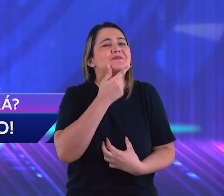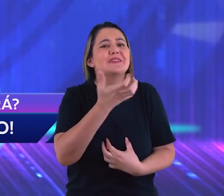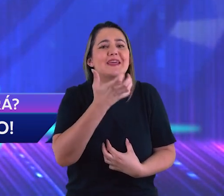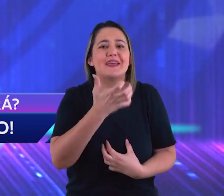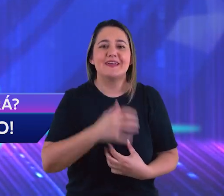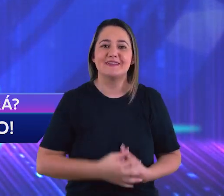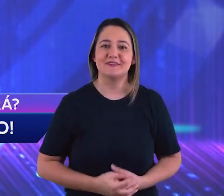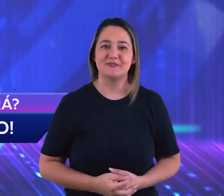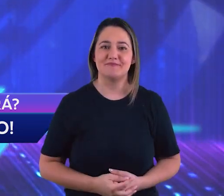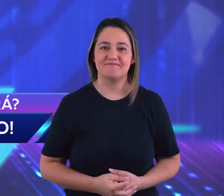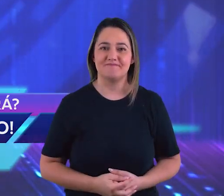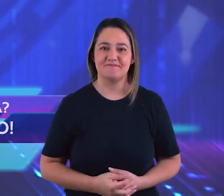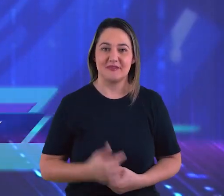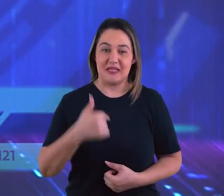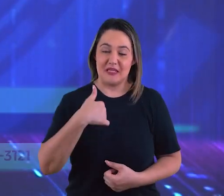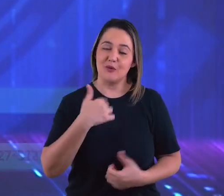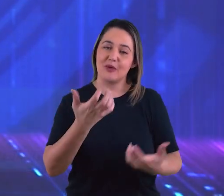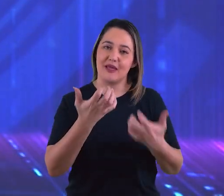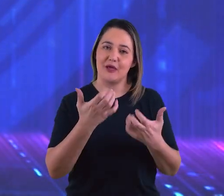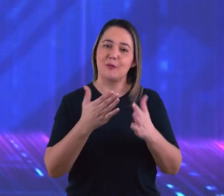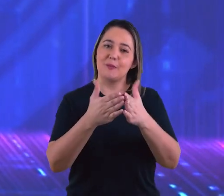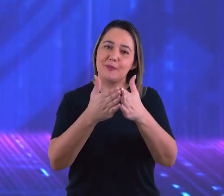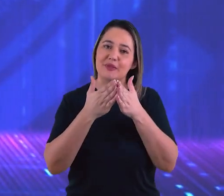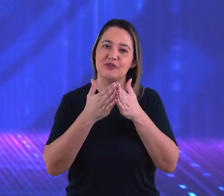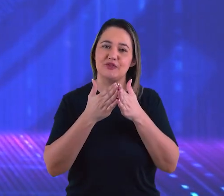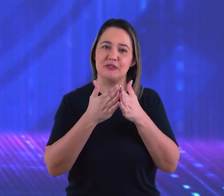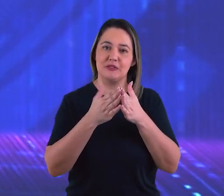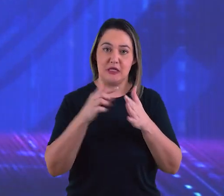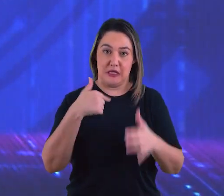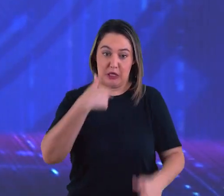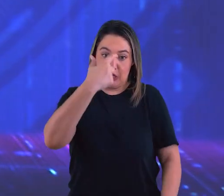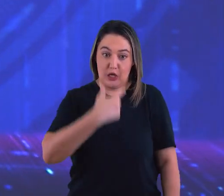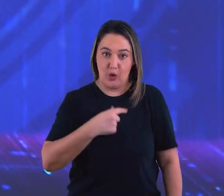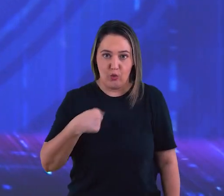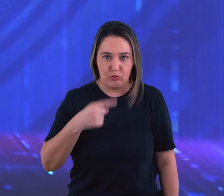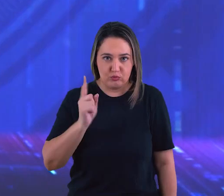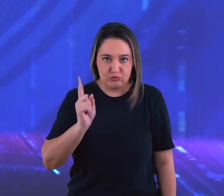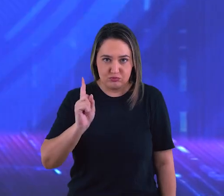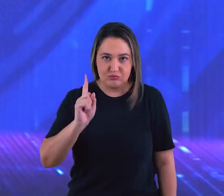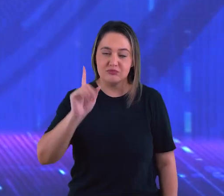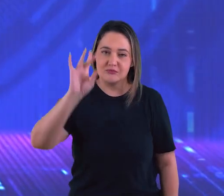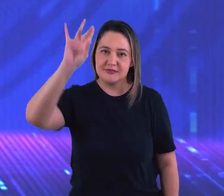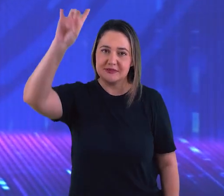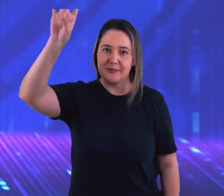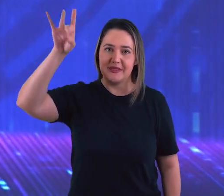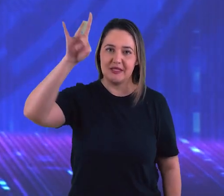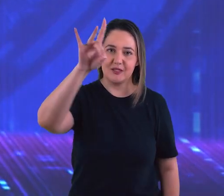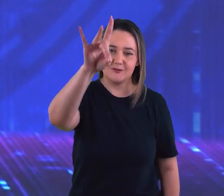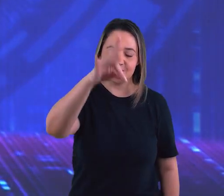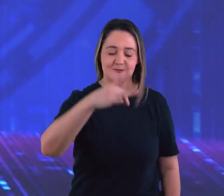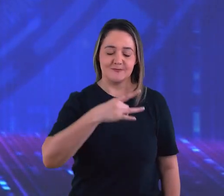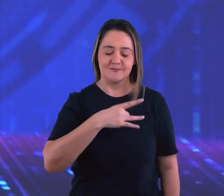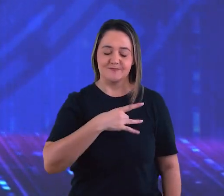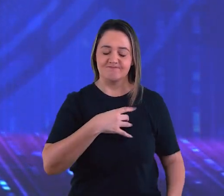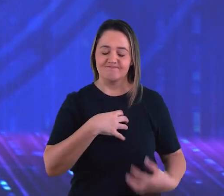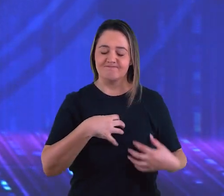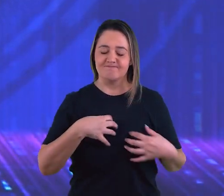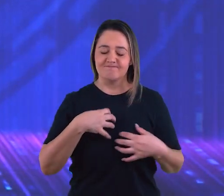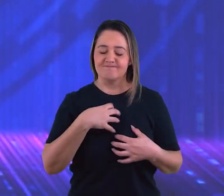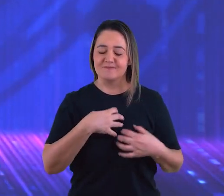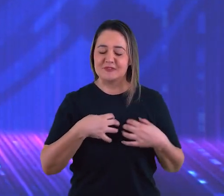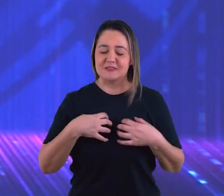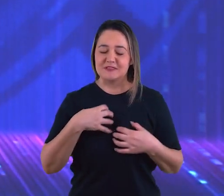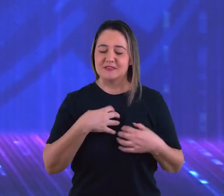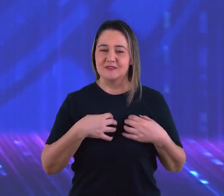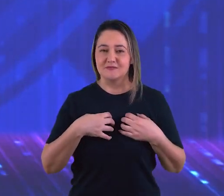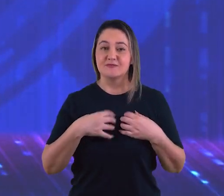eu quem apela ao seu coração. Na verdade, quem está apelando a você é o próprio Deus. É Ele